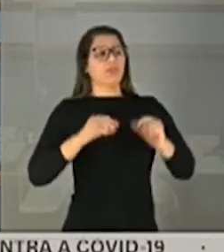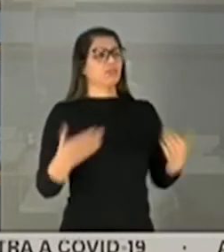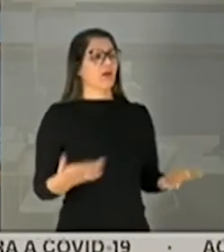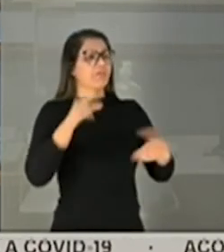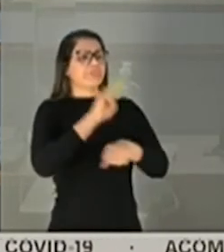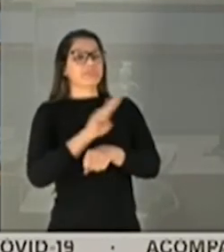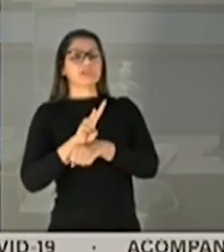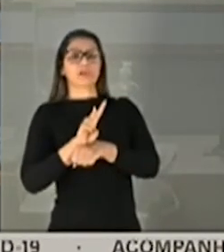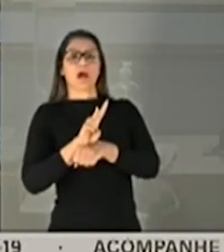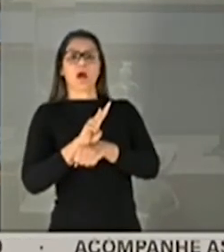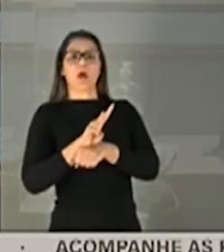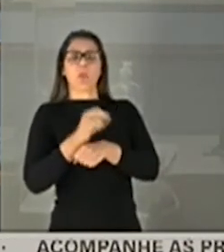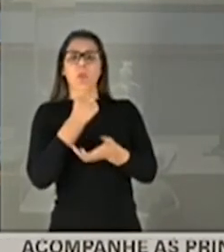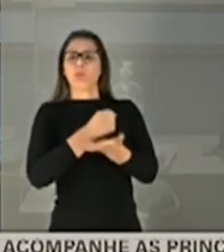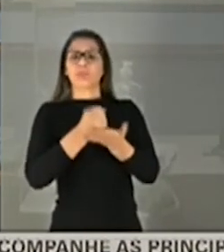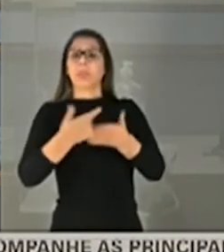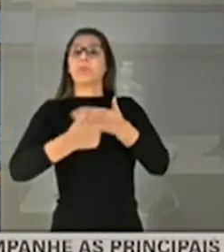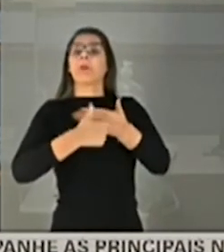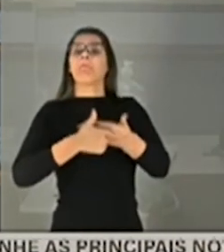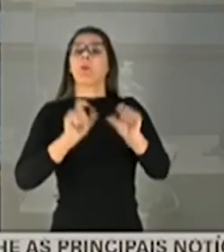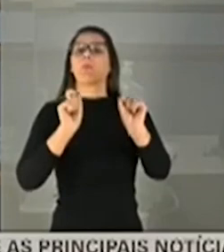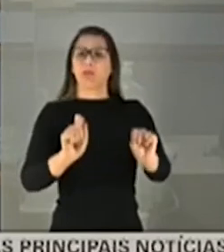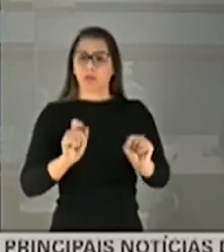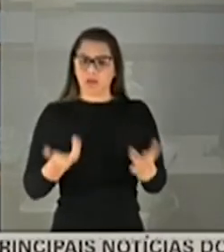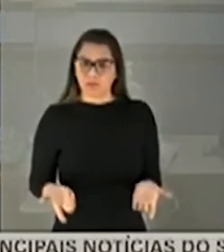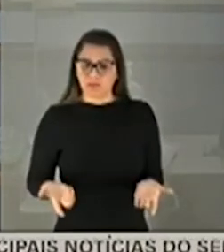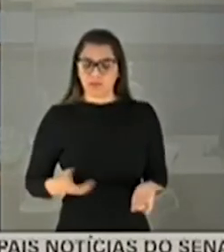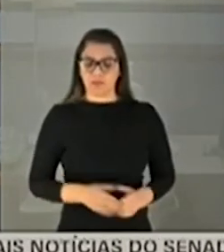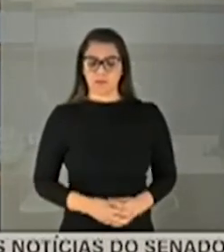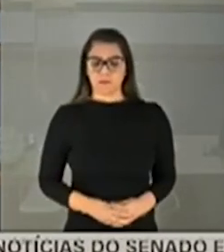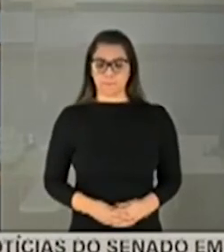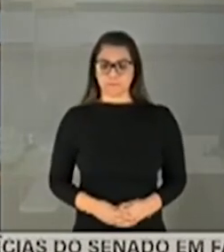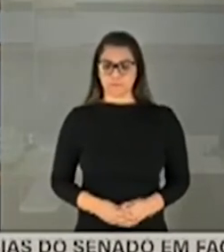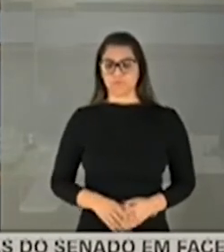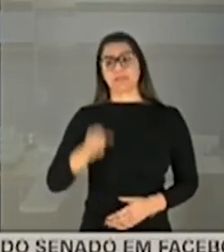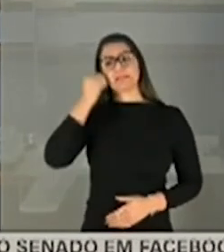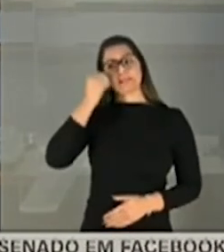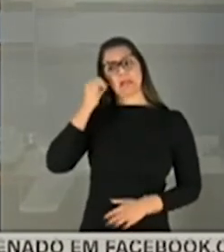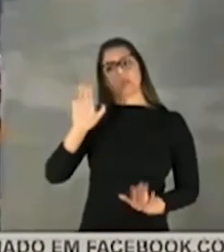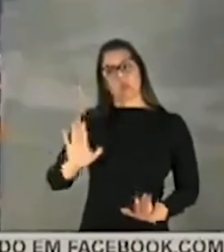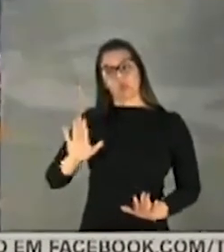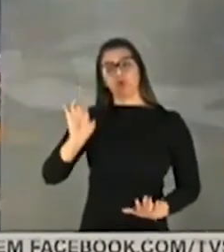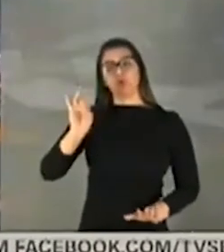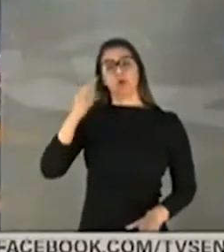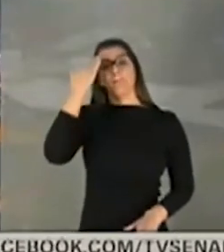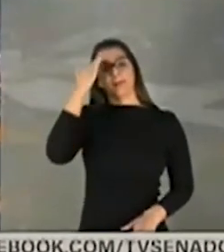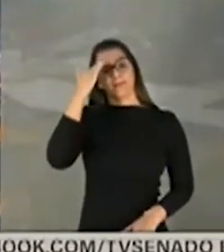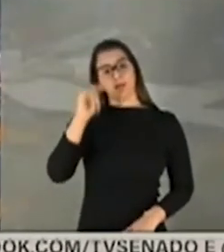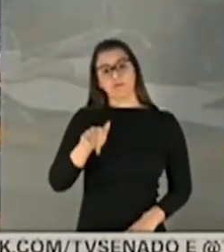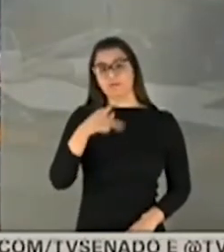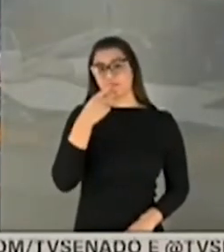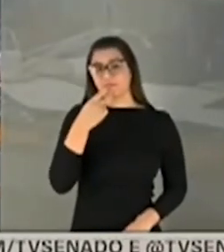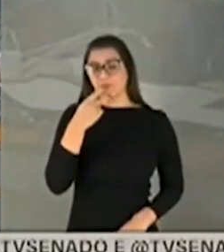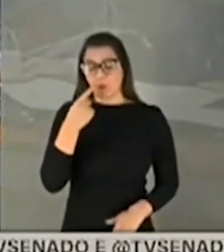contrato, nessas condições, que a empresa apresenta um invoice diferente do contratado? Renan, só para entender, a senhora está falando